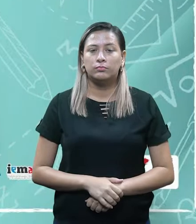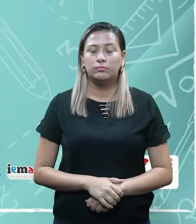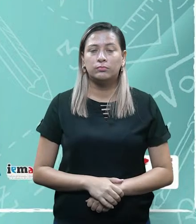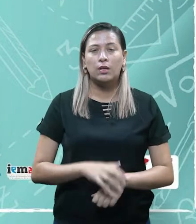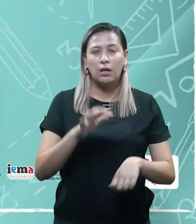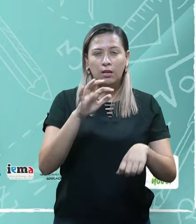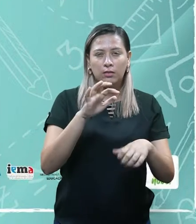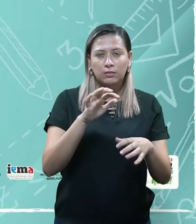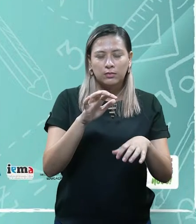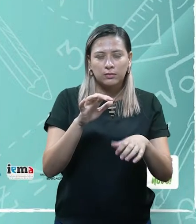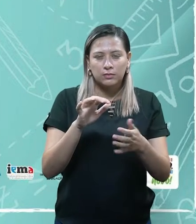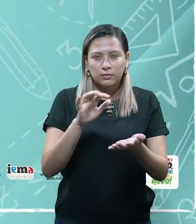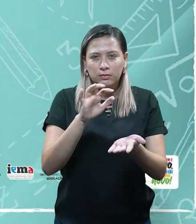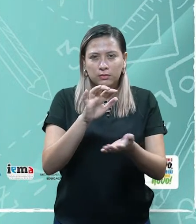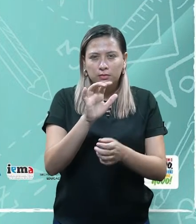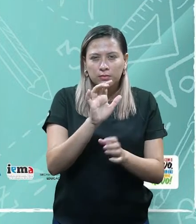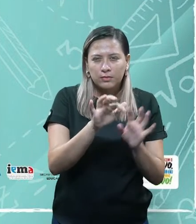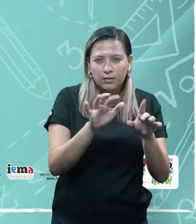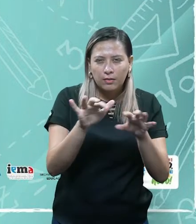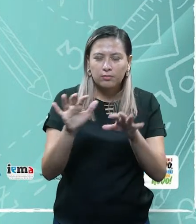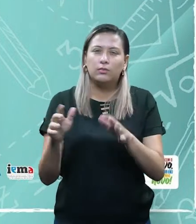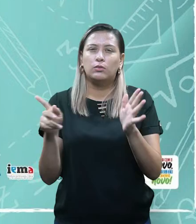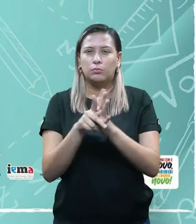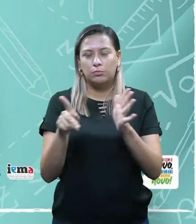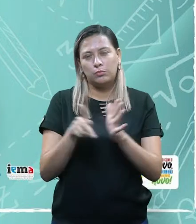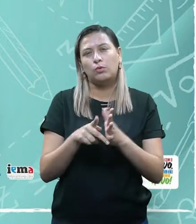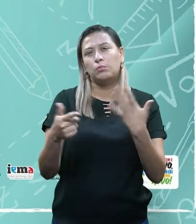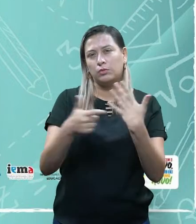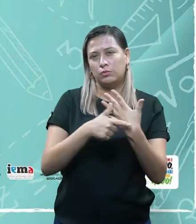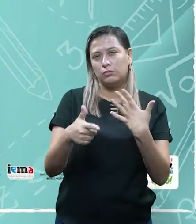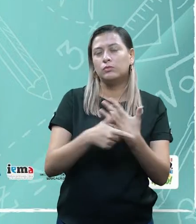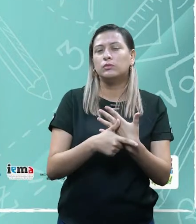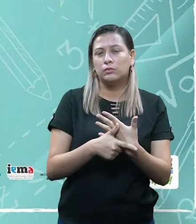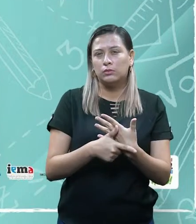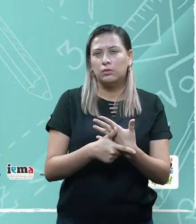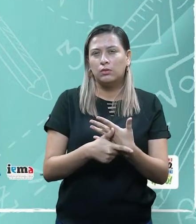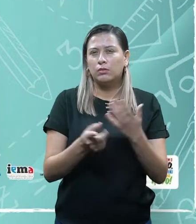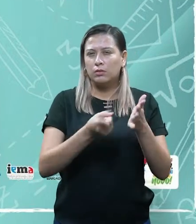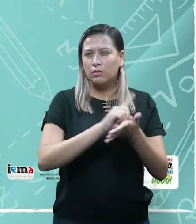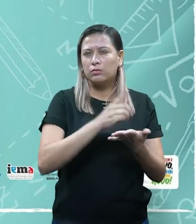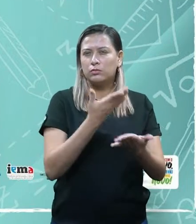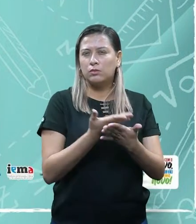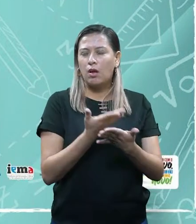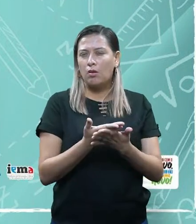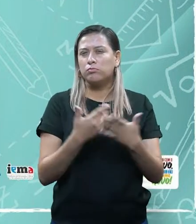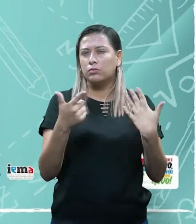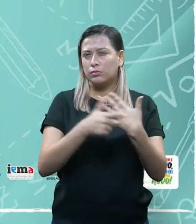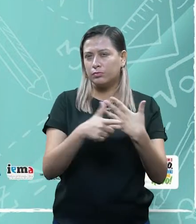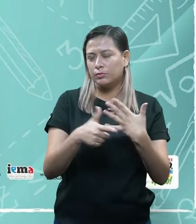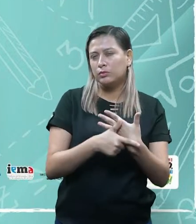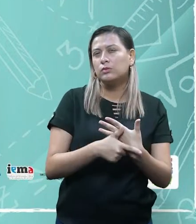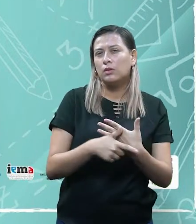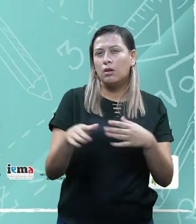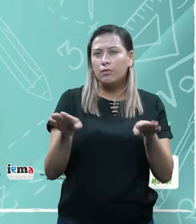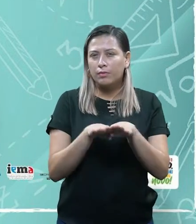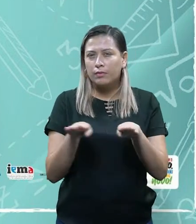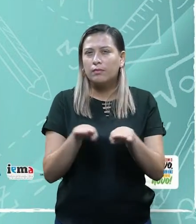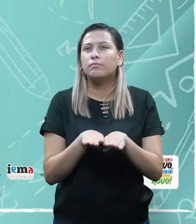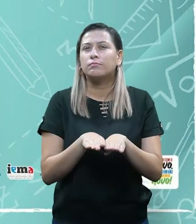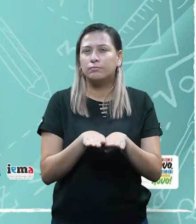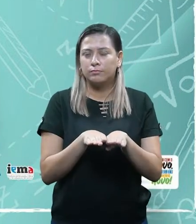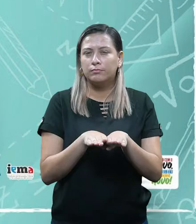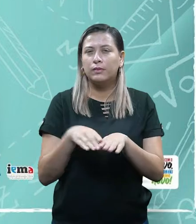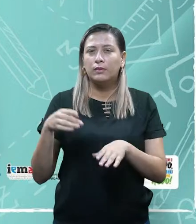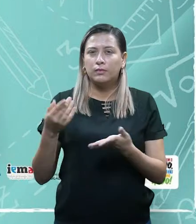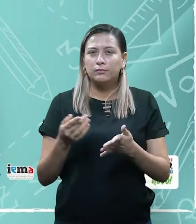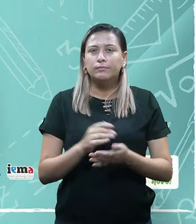NAP, né, que na aula anterior nós vimos os conceitos iniciais, né, nós vimos sobre as barras importantes e a